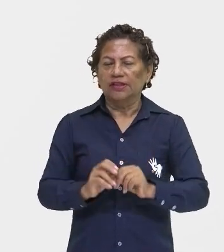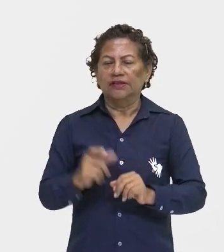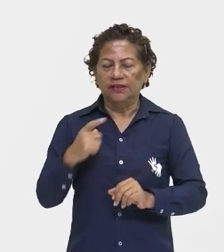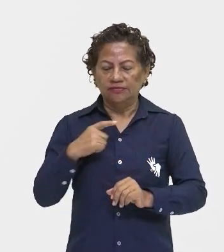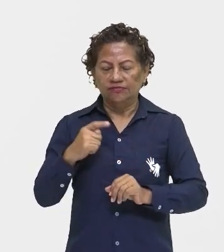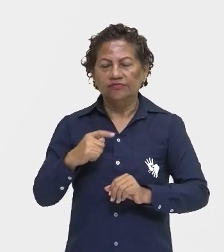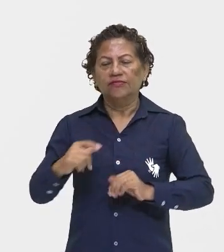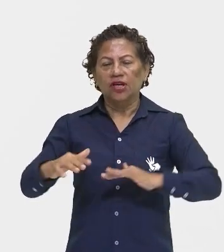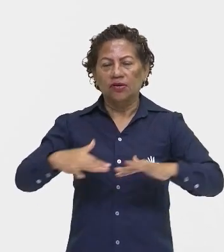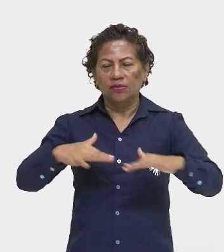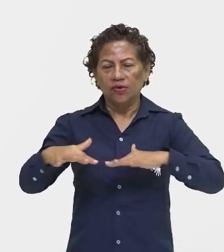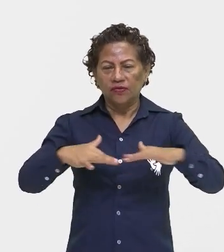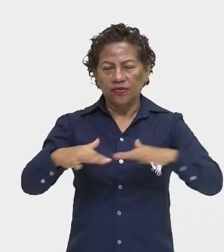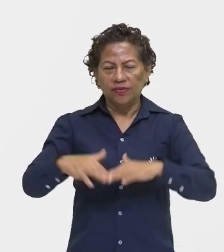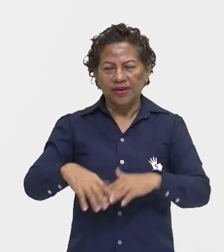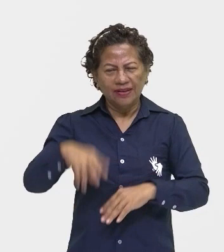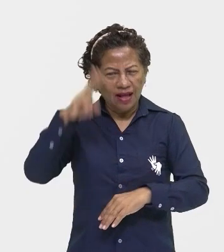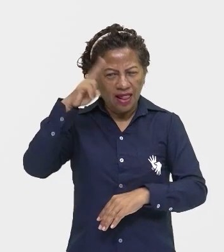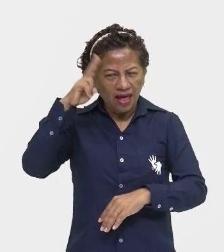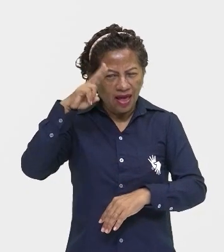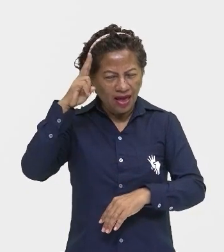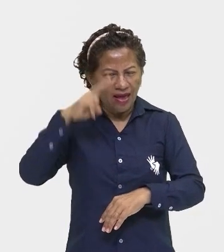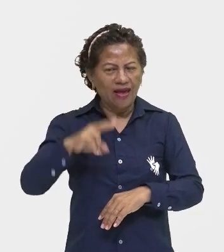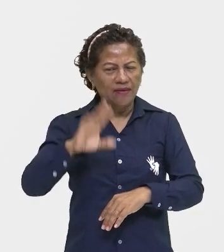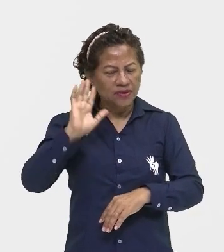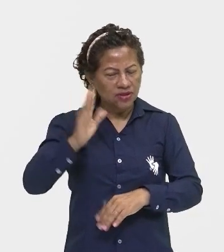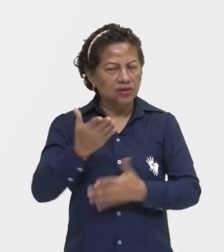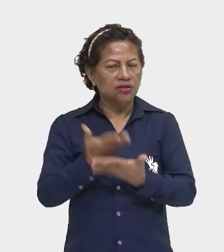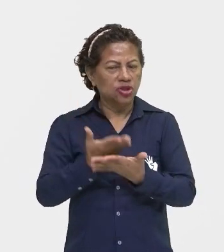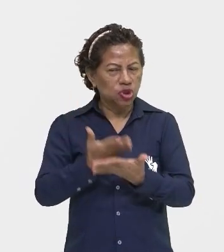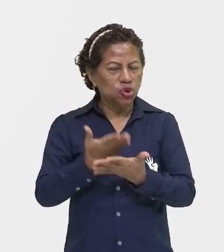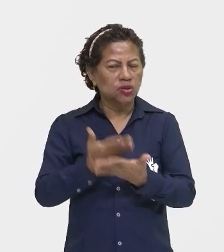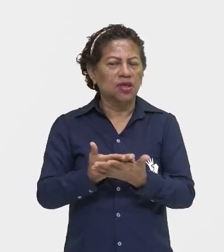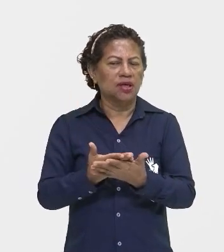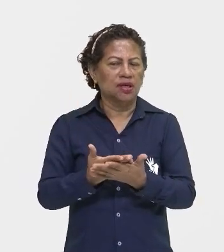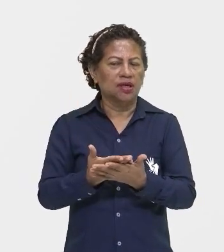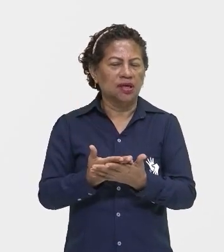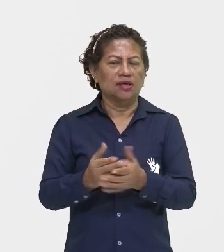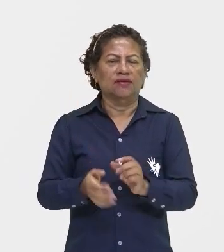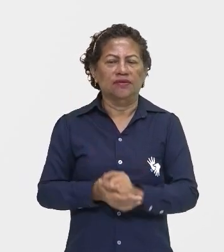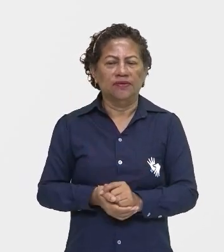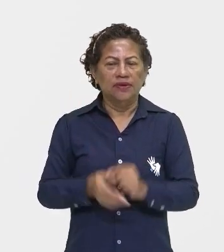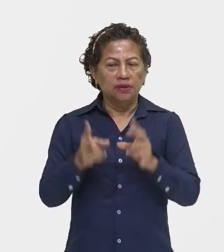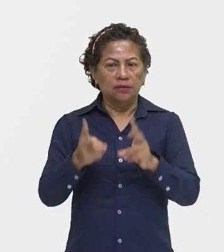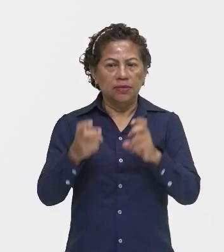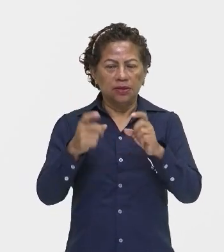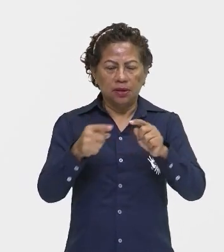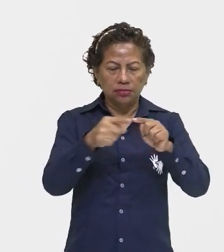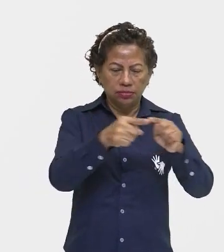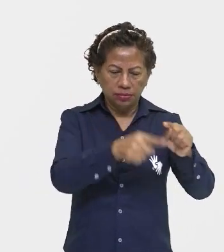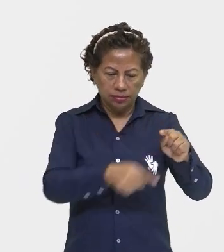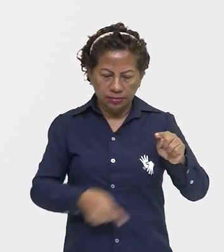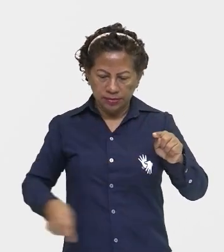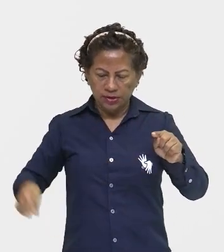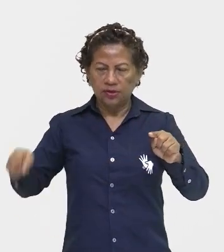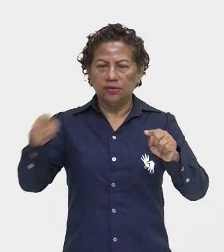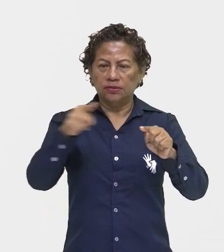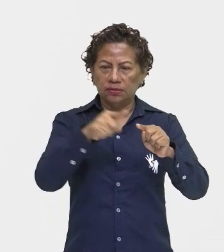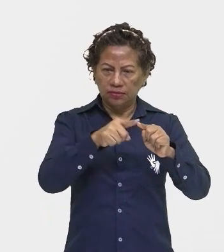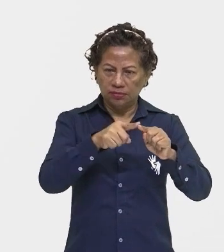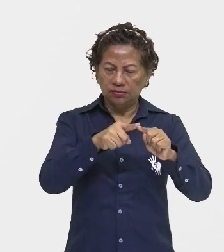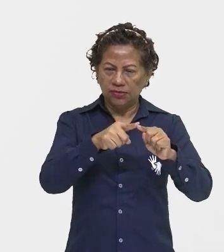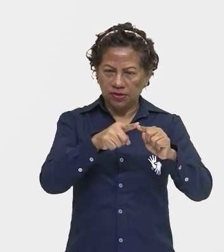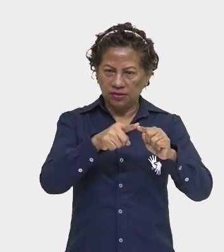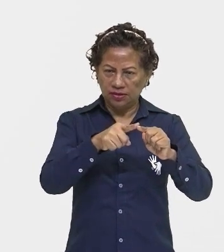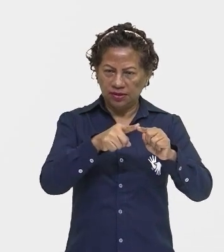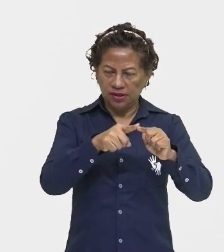movimento, que vocês até viram, né, durante a aula. Quando esse círculo, que é o zoopraxicópio que chama, né,